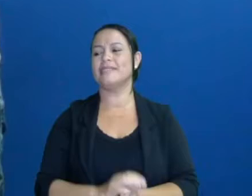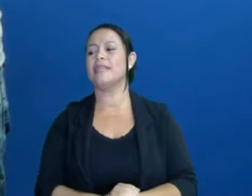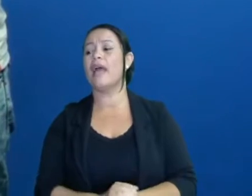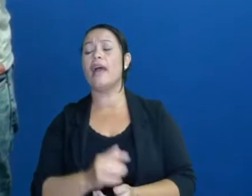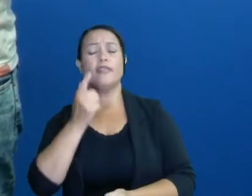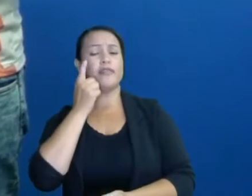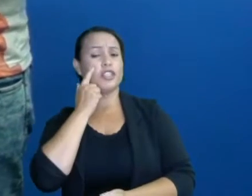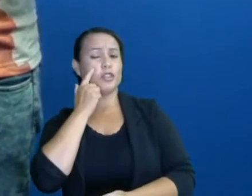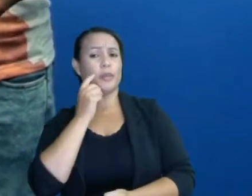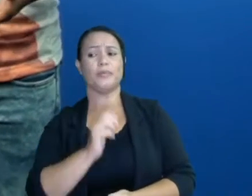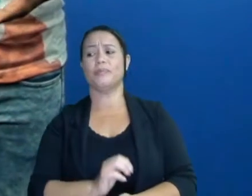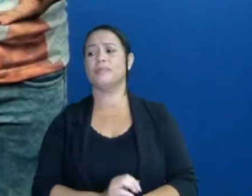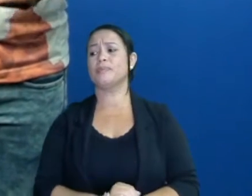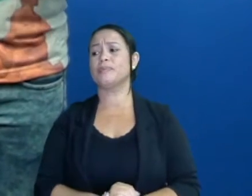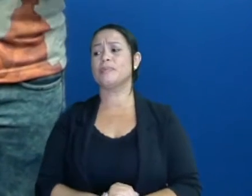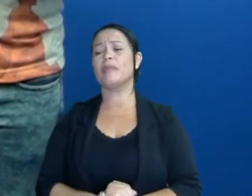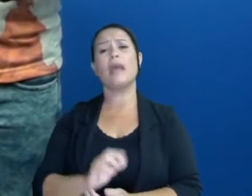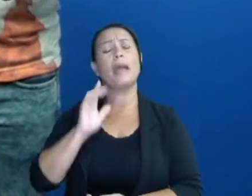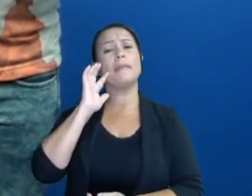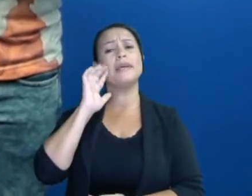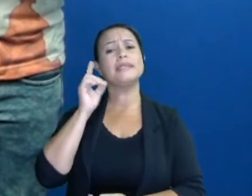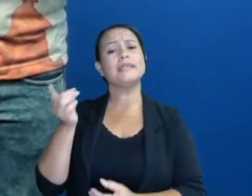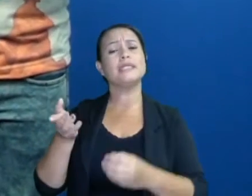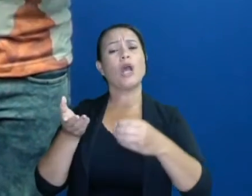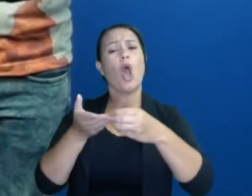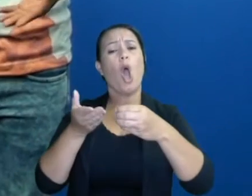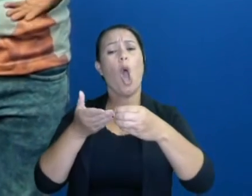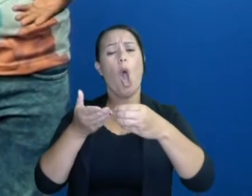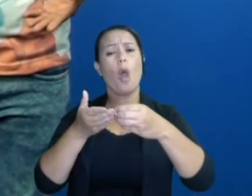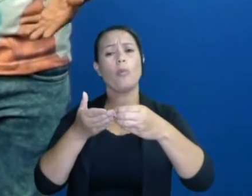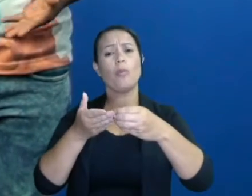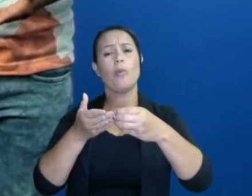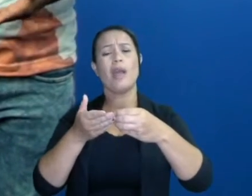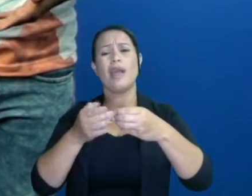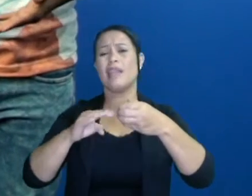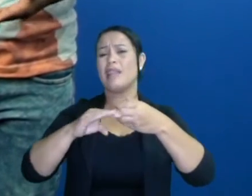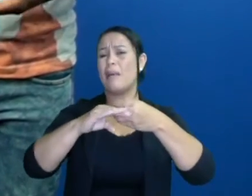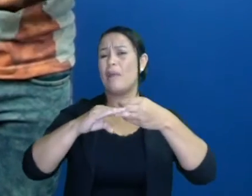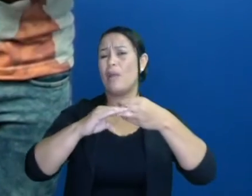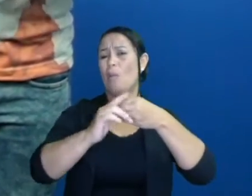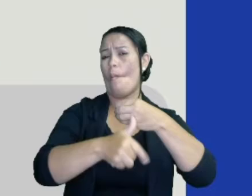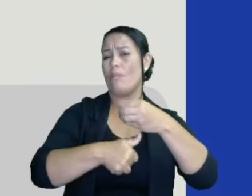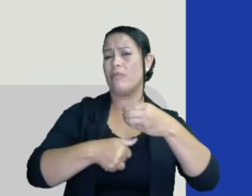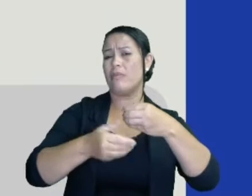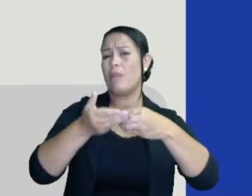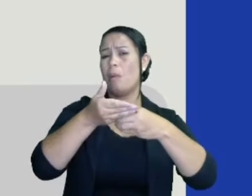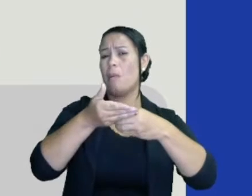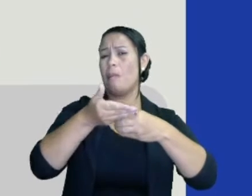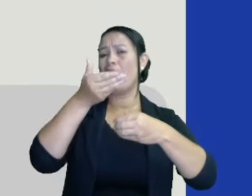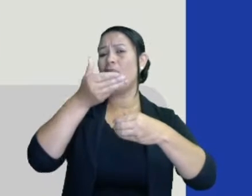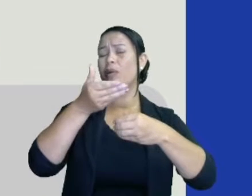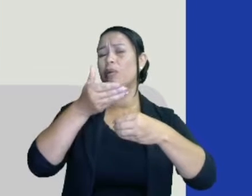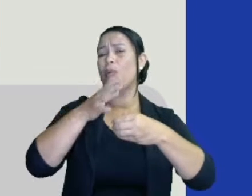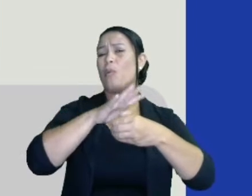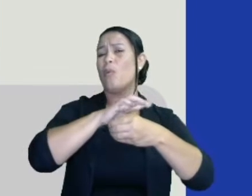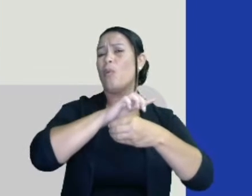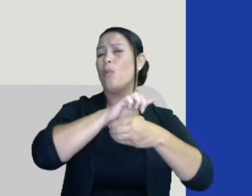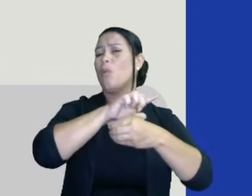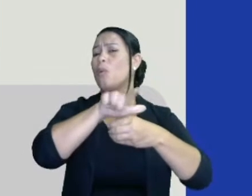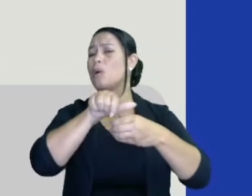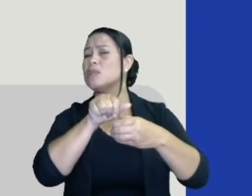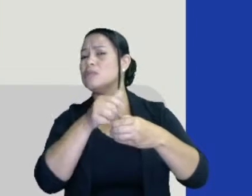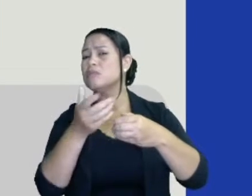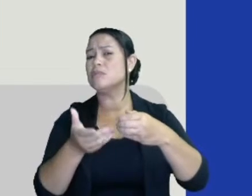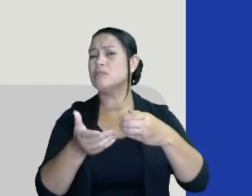Mas vê só, imagine esse copo aqui, ele está meio vazio ou meio cheio? O pessimista vê o copo